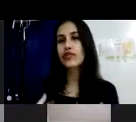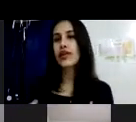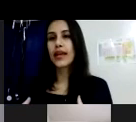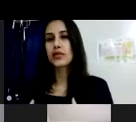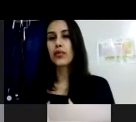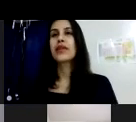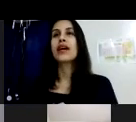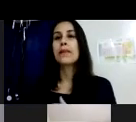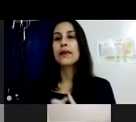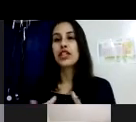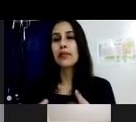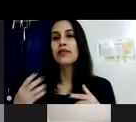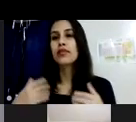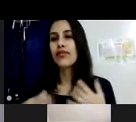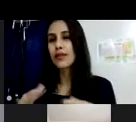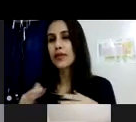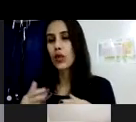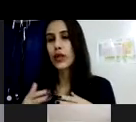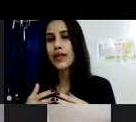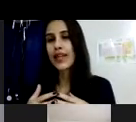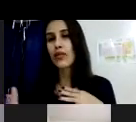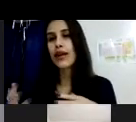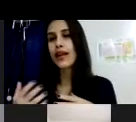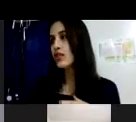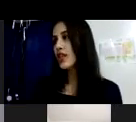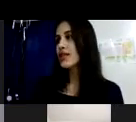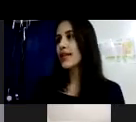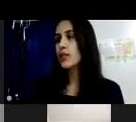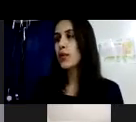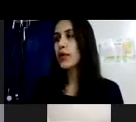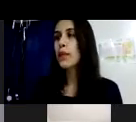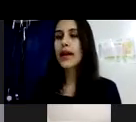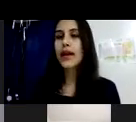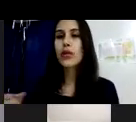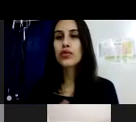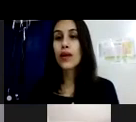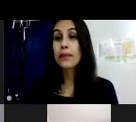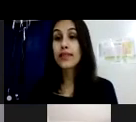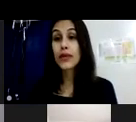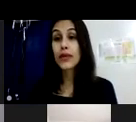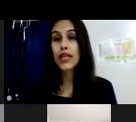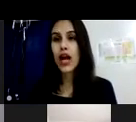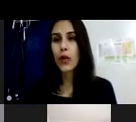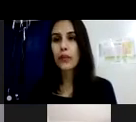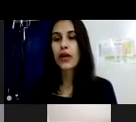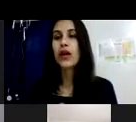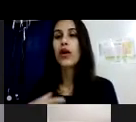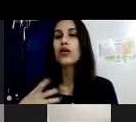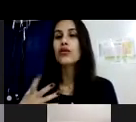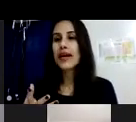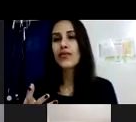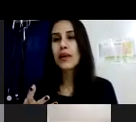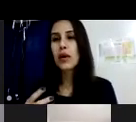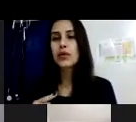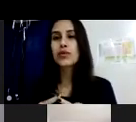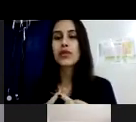é um diurético? Medicamento que faz a pessoa ir no banheiro, ele é utilizado muito para controlar a pressão arterial. Os